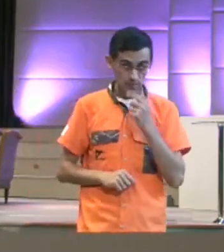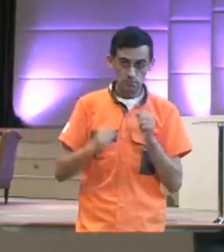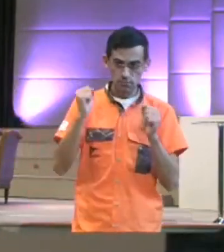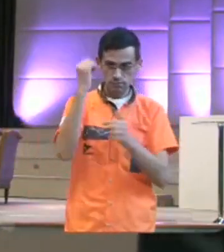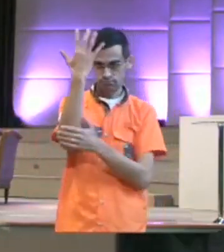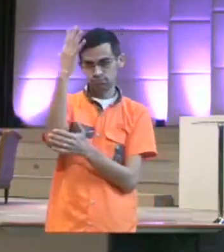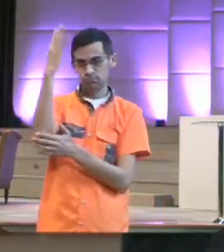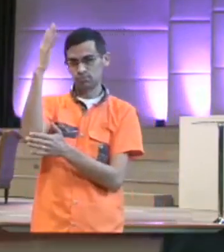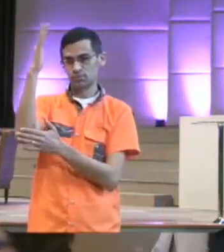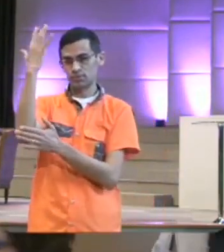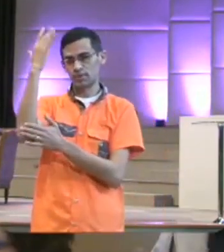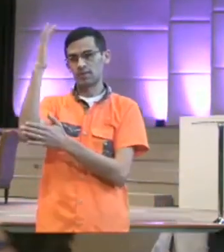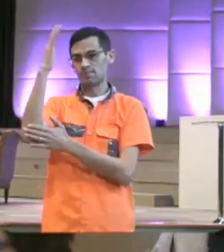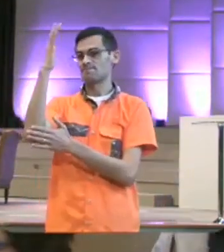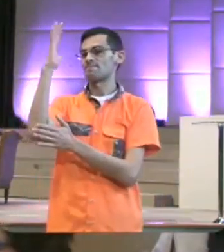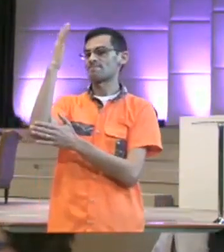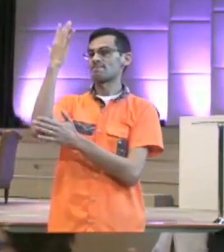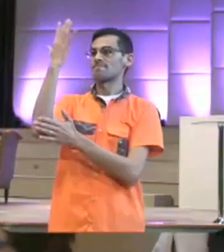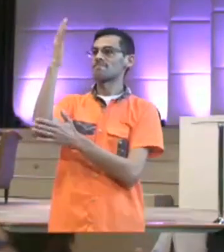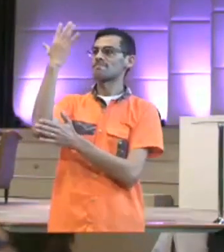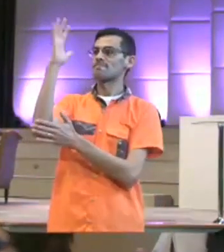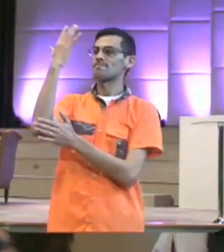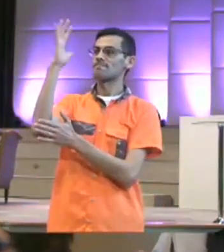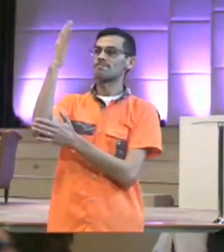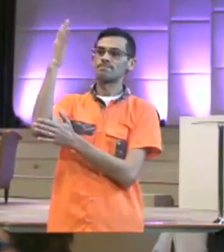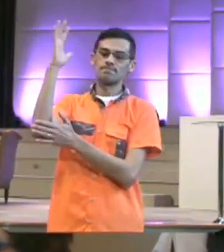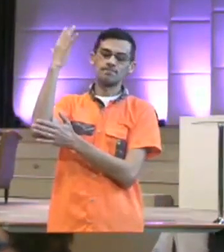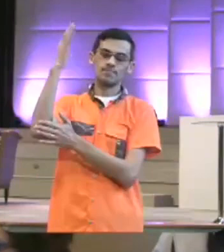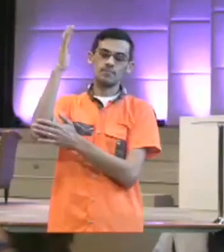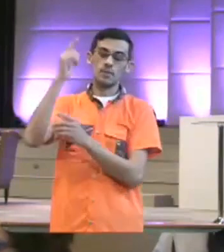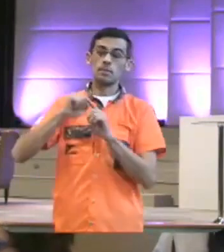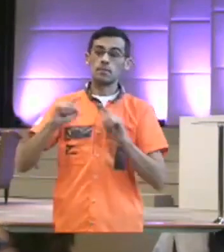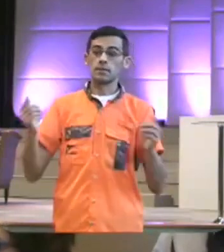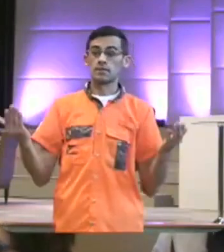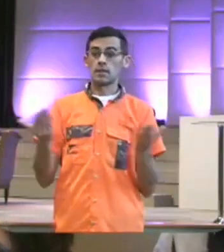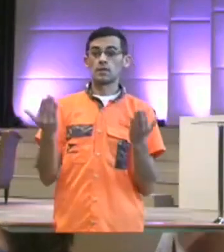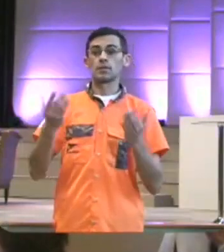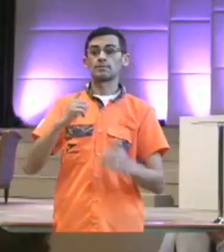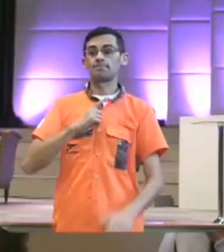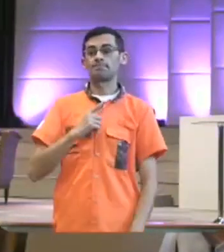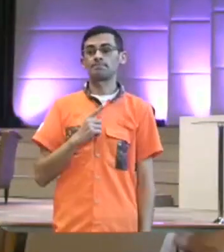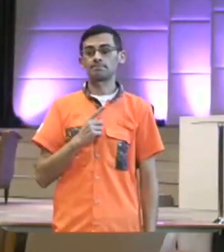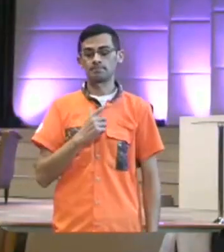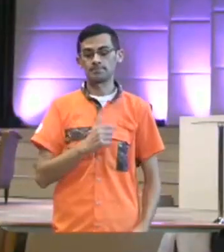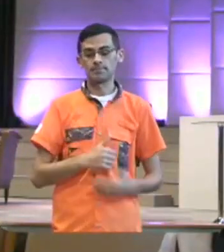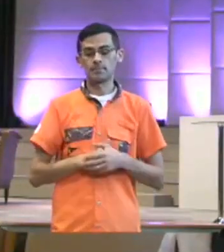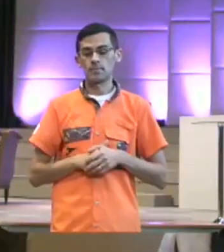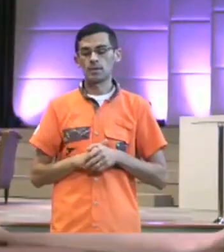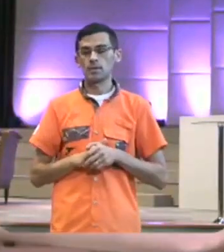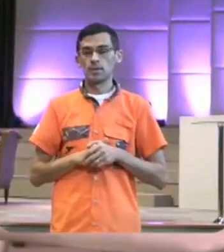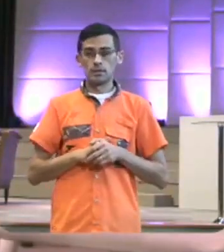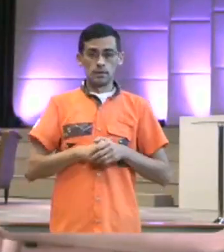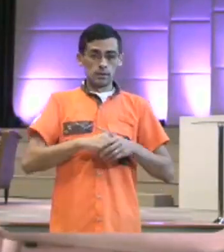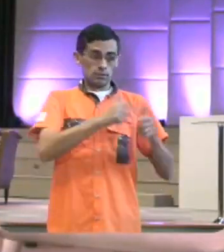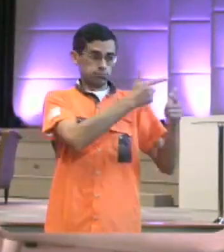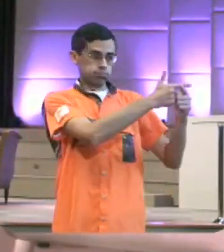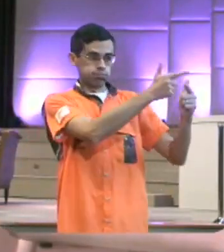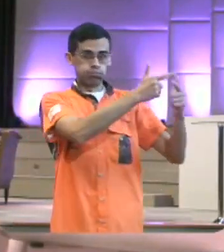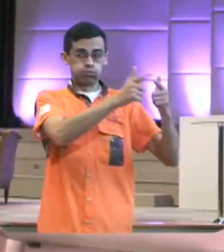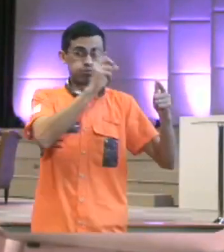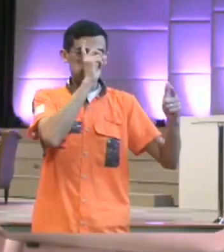Pode aplaudir, porque esse é para Jesus. Agora tem uma coisa: o temporal não